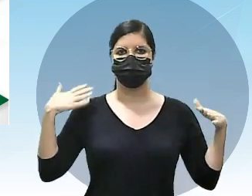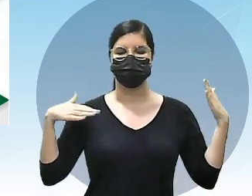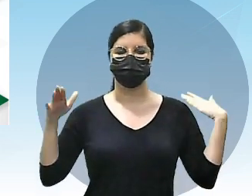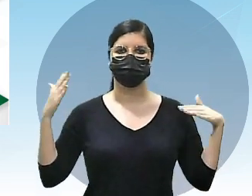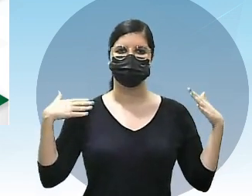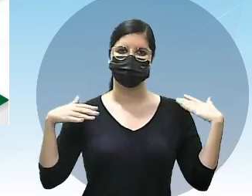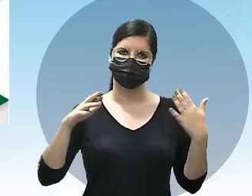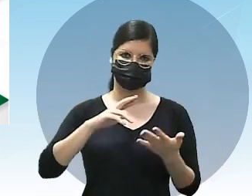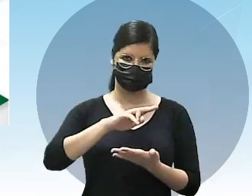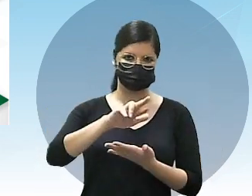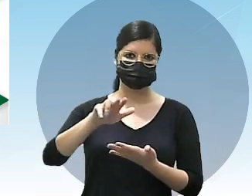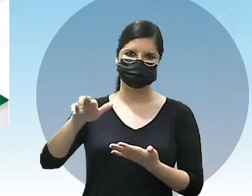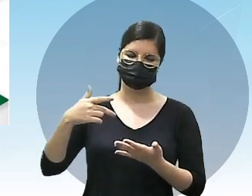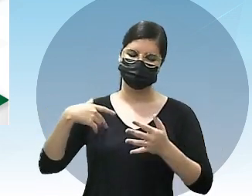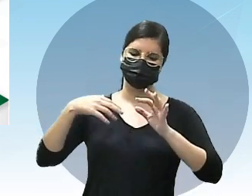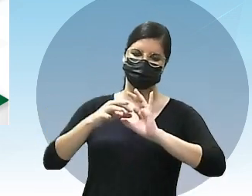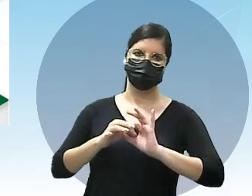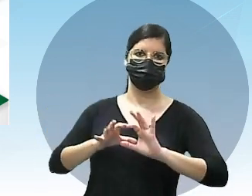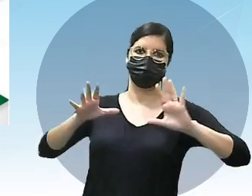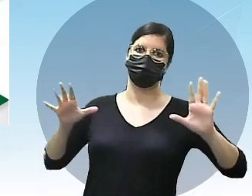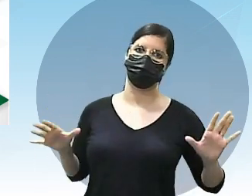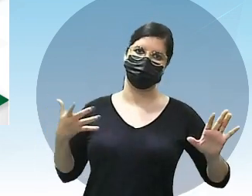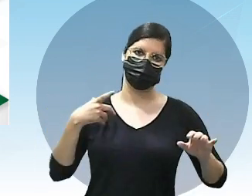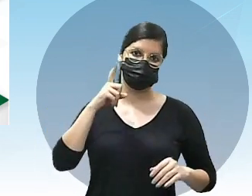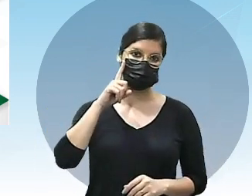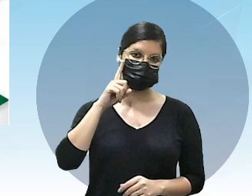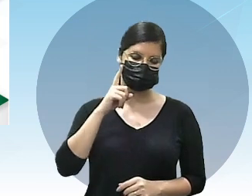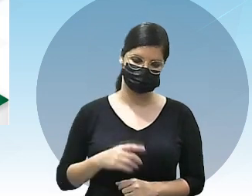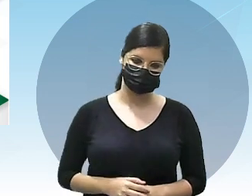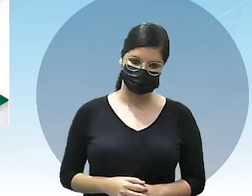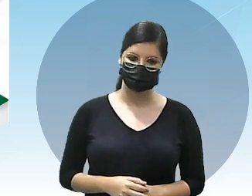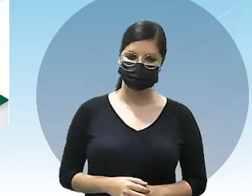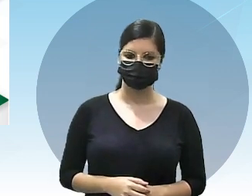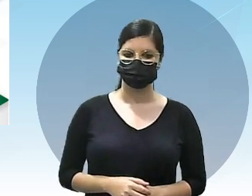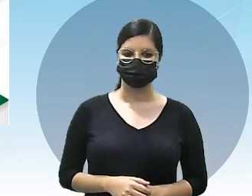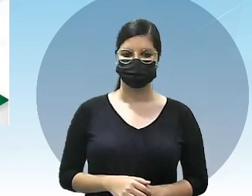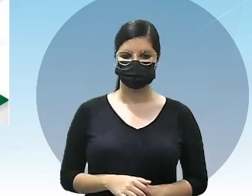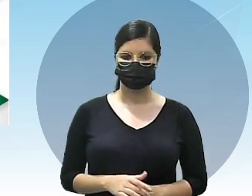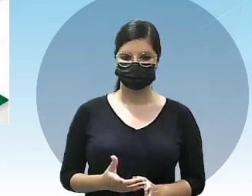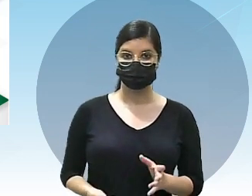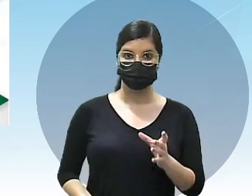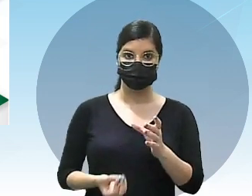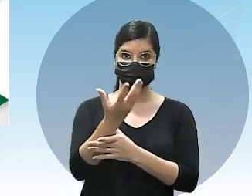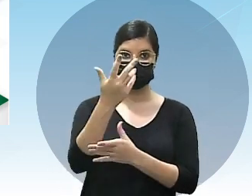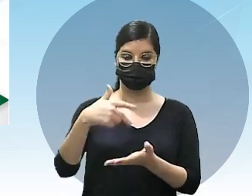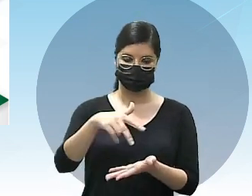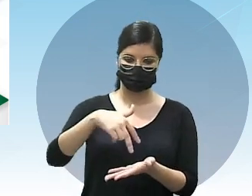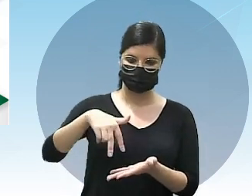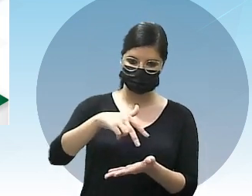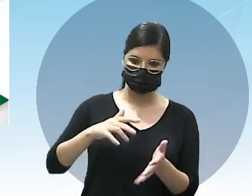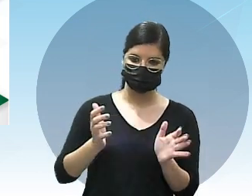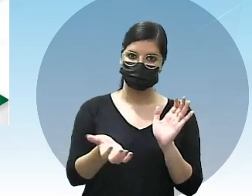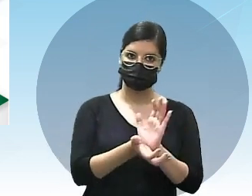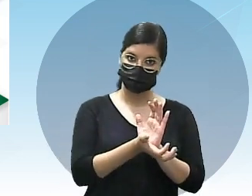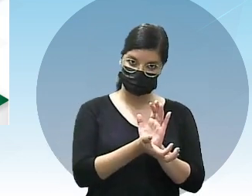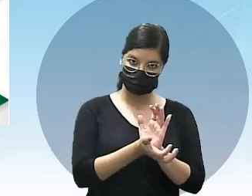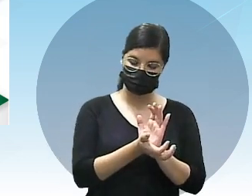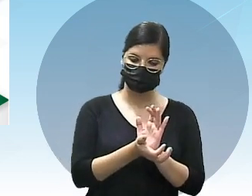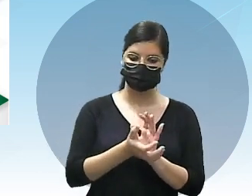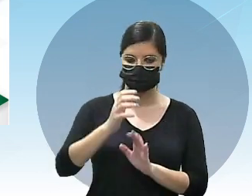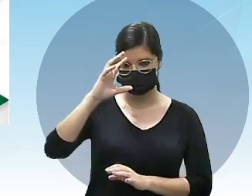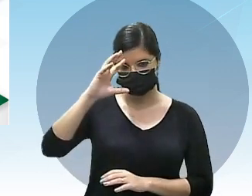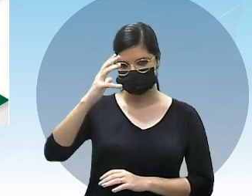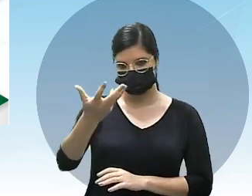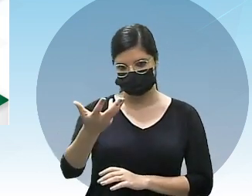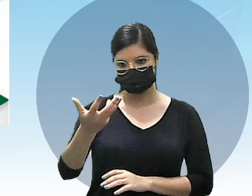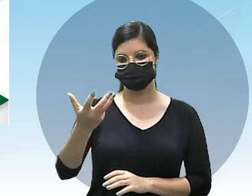de desopilar não é do nosso dia a dia o surgimento das danças em grupo né aconteceu